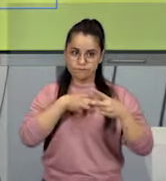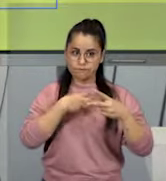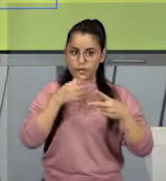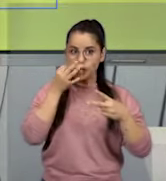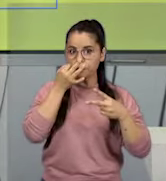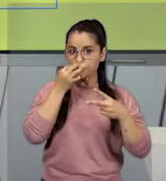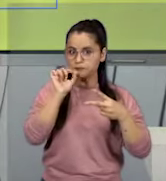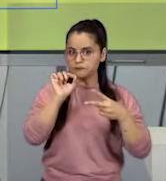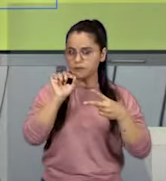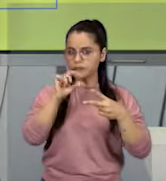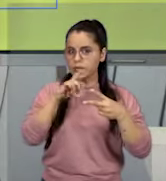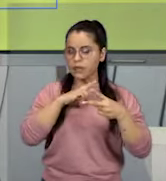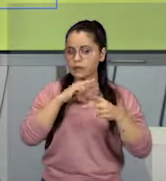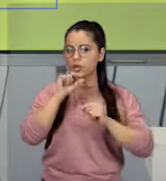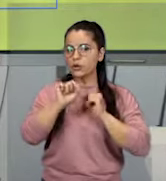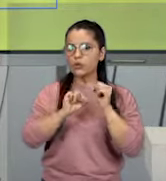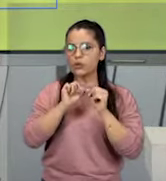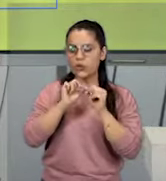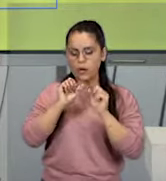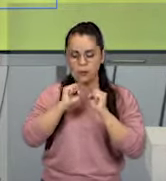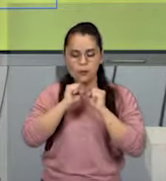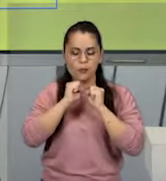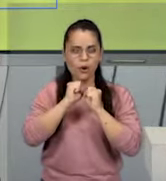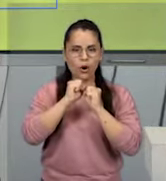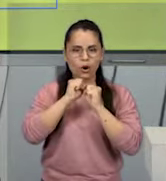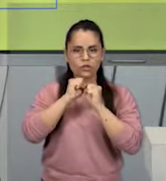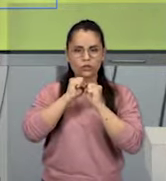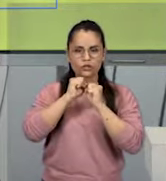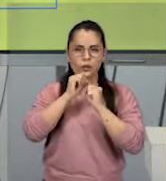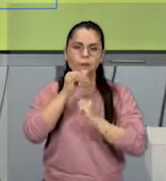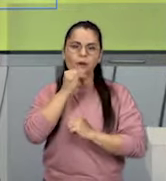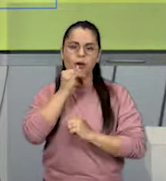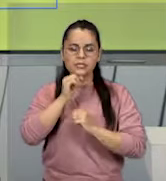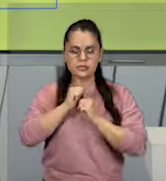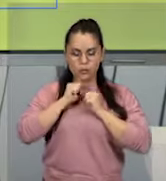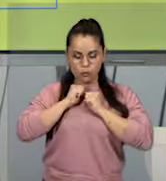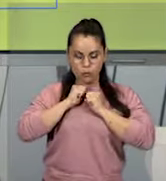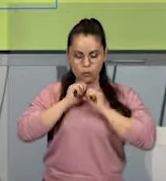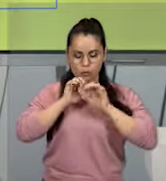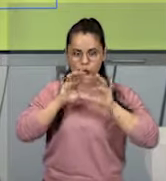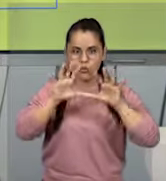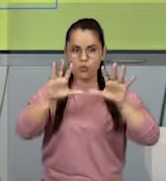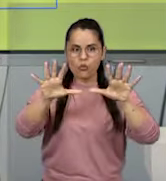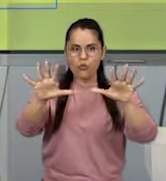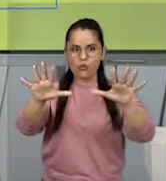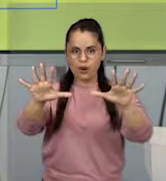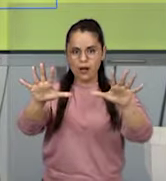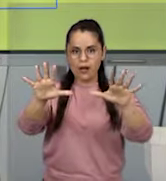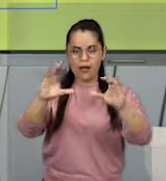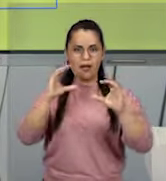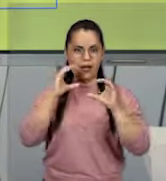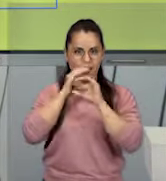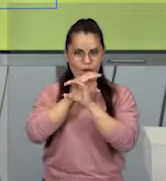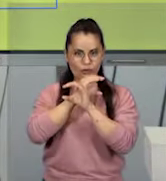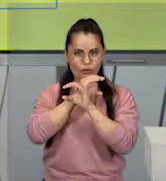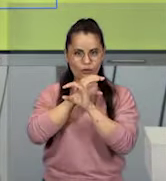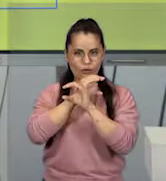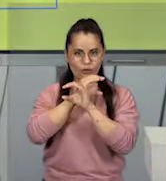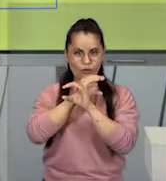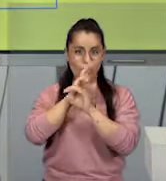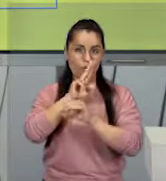Essas reações elas podem liberar calor bom então ela libera calor